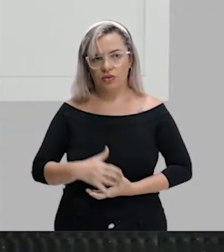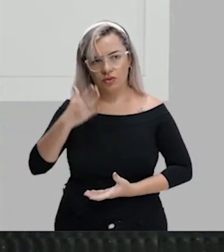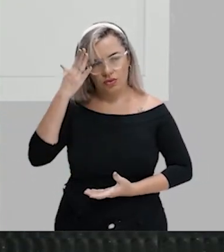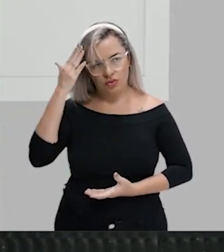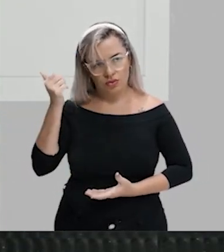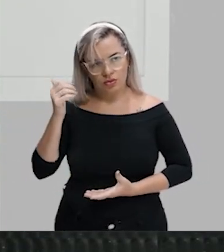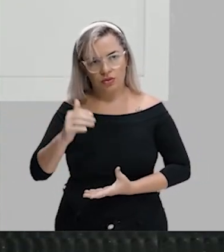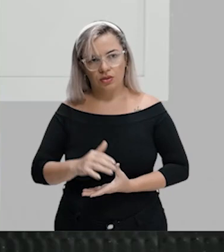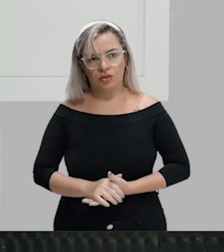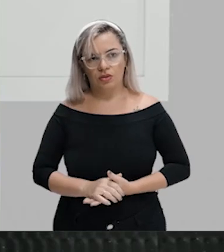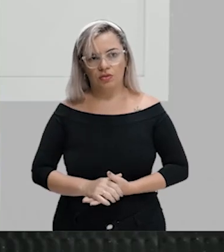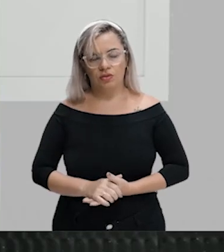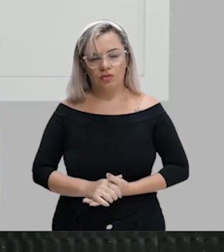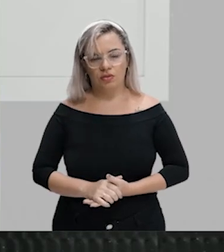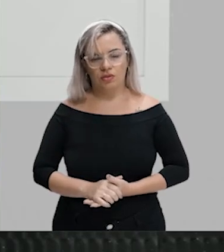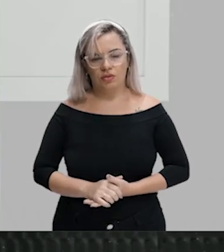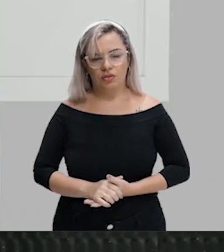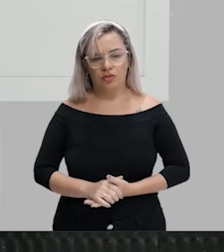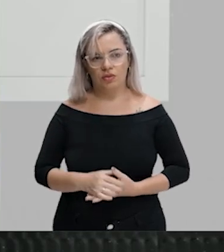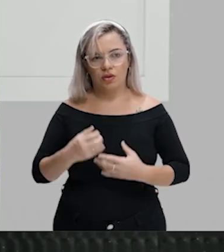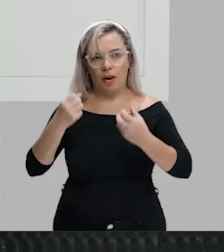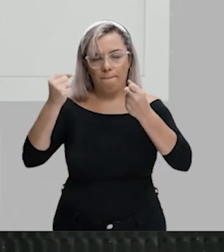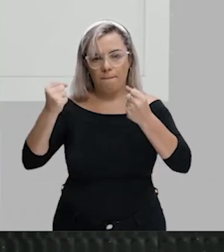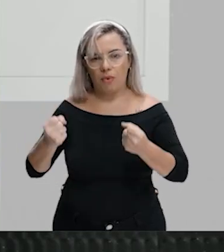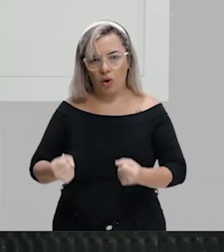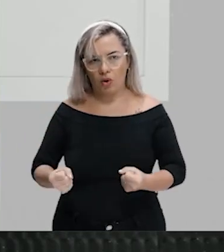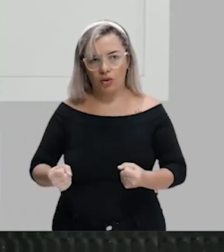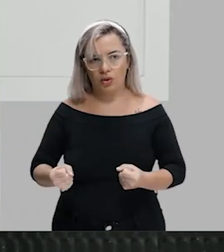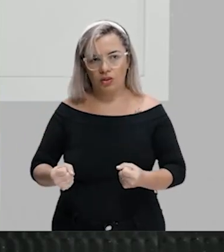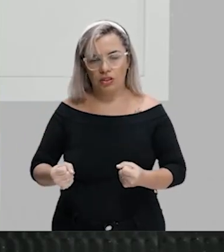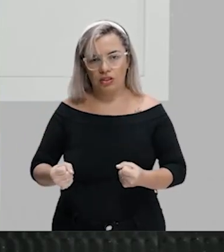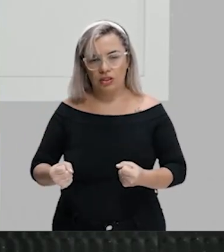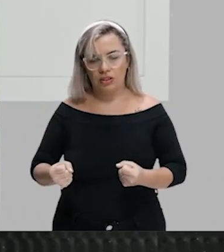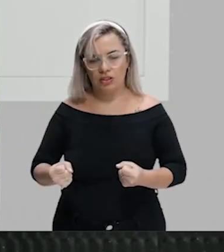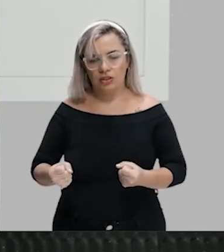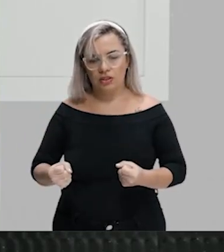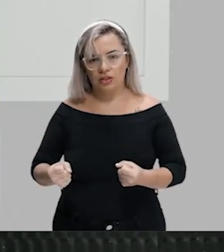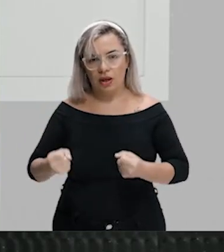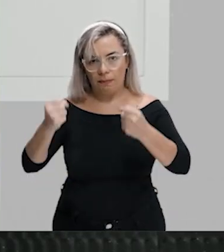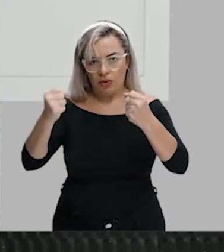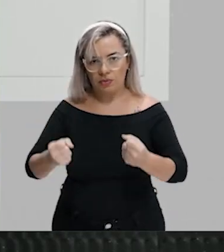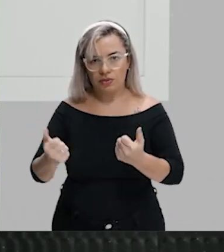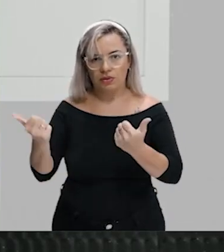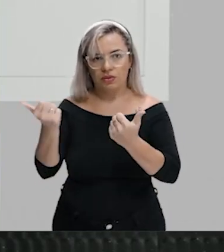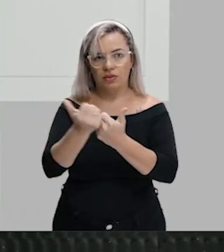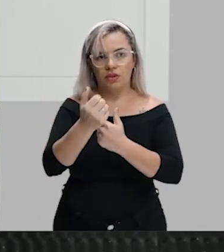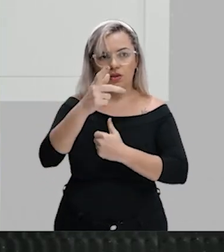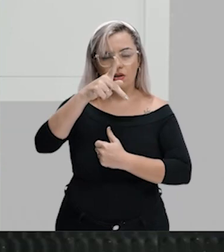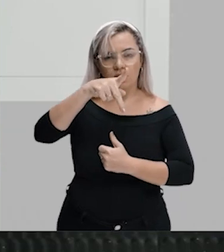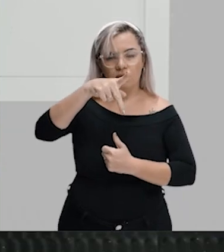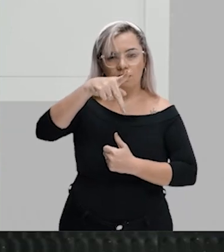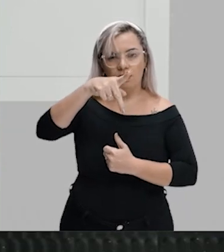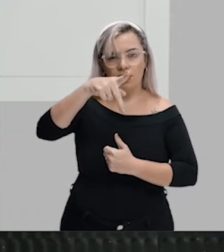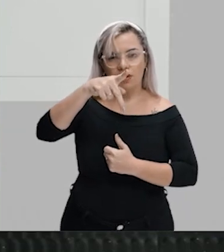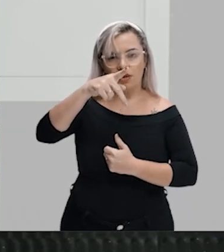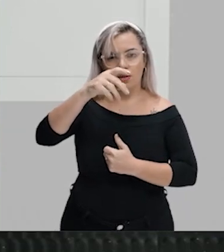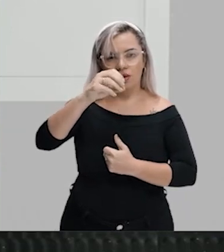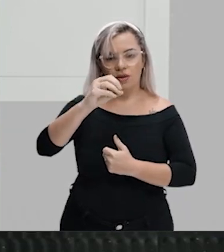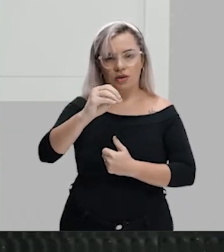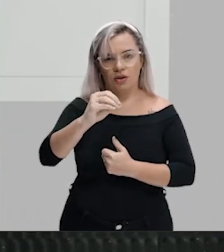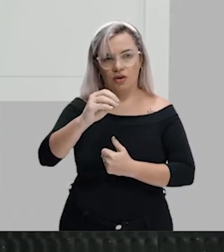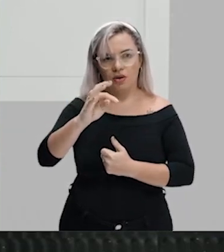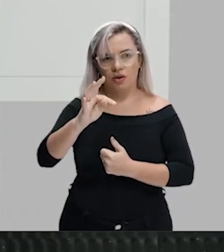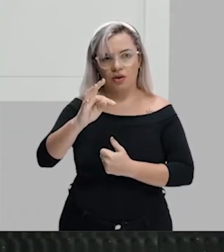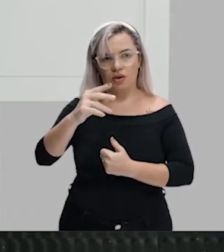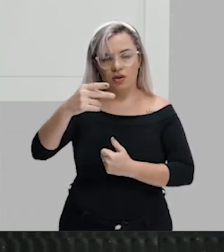que potência, isso vem lá da mecânica, potência é trabalho dividido